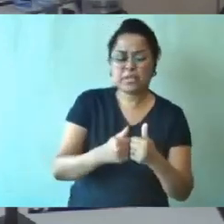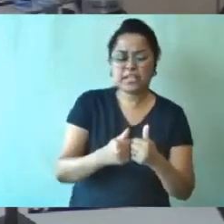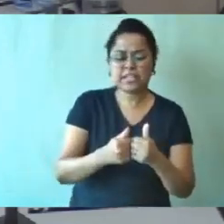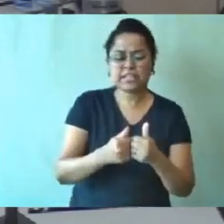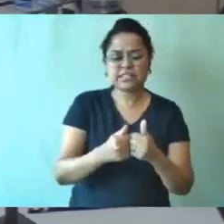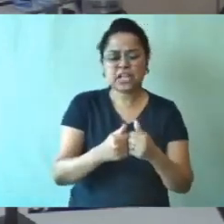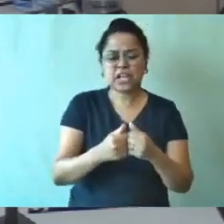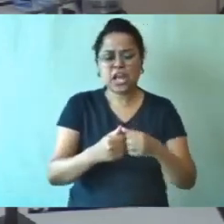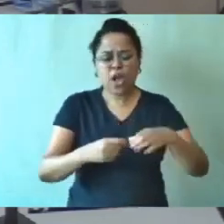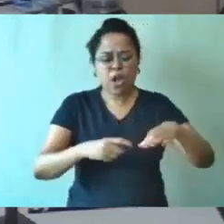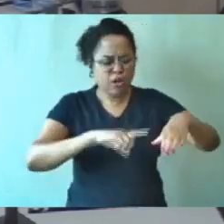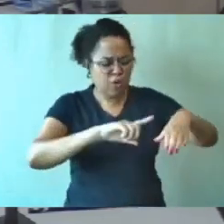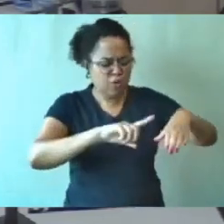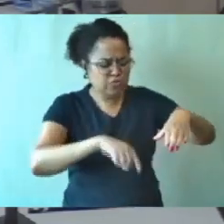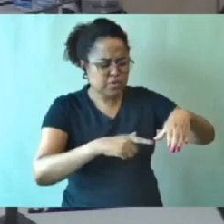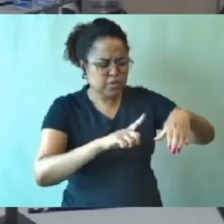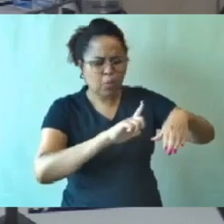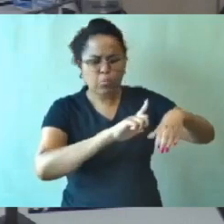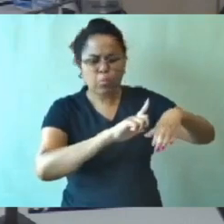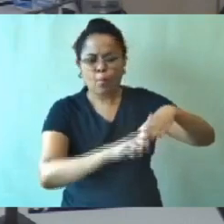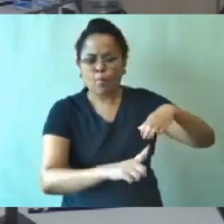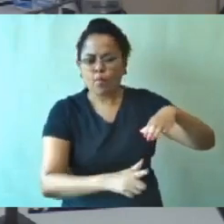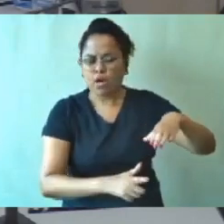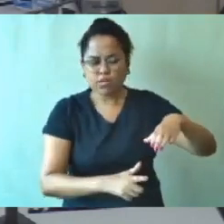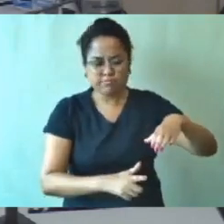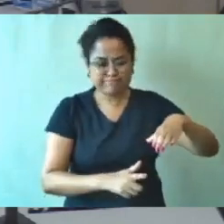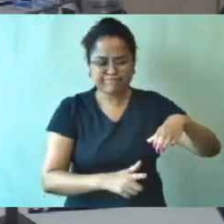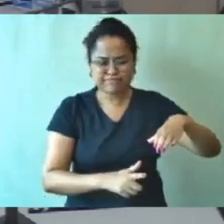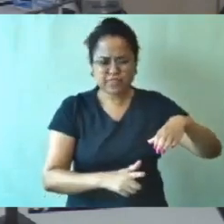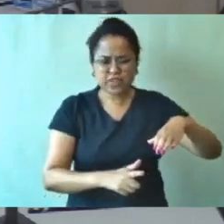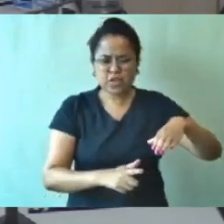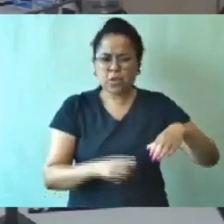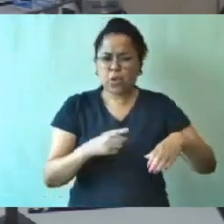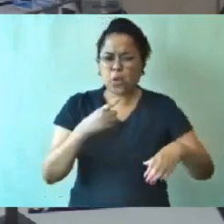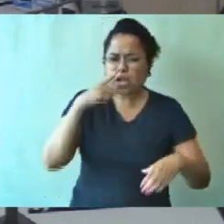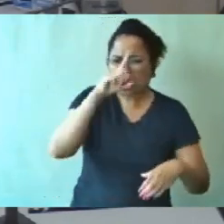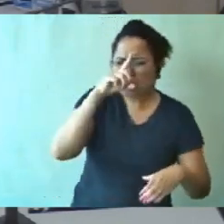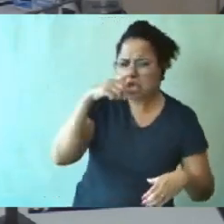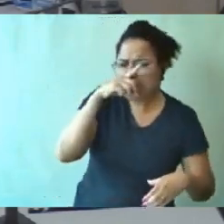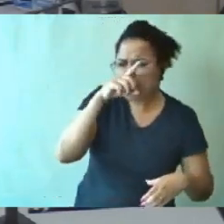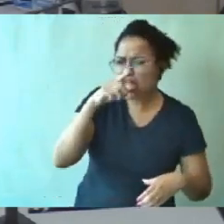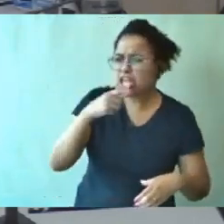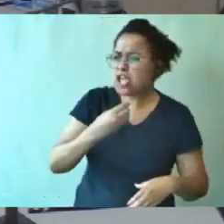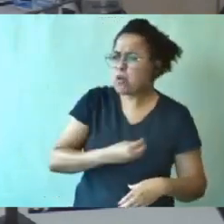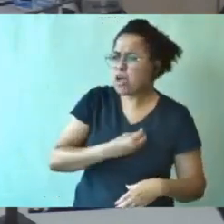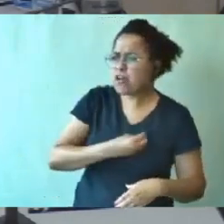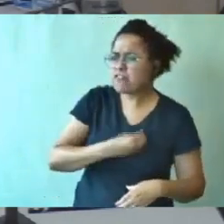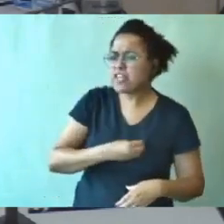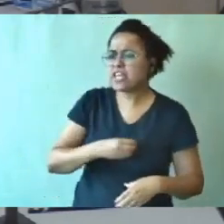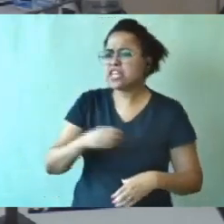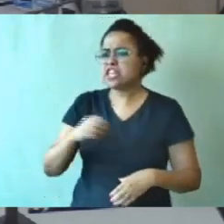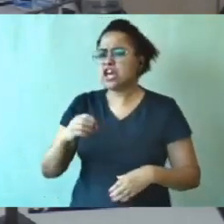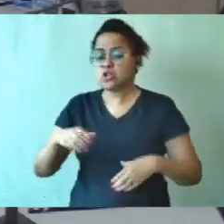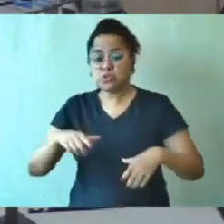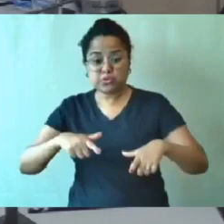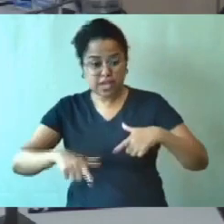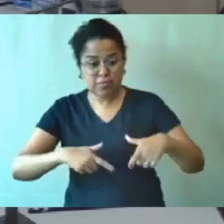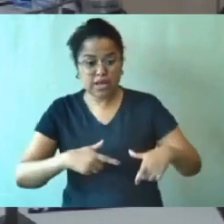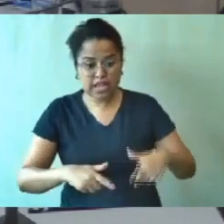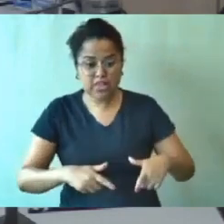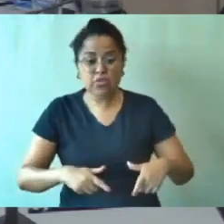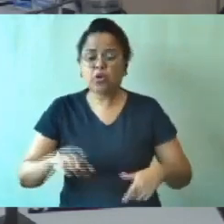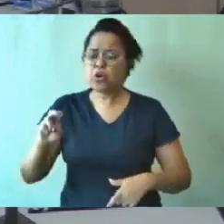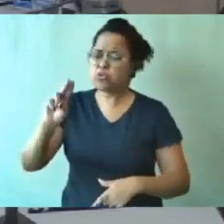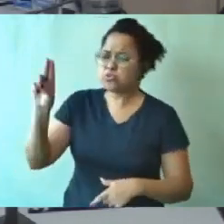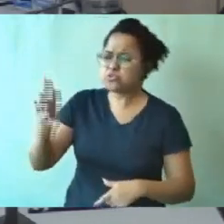pneus carecas para circular, colocando em risco não a vida do trabalhador, como também do usuário, e até mesmo uma mãe que está passeando